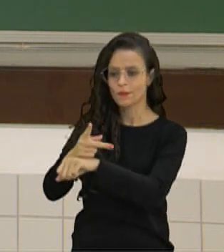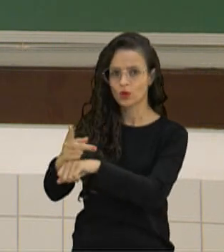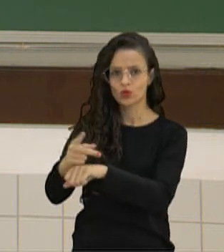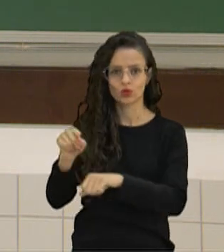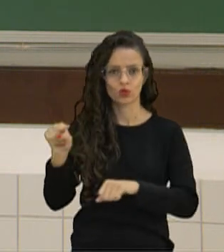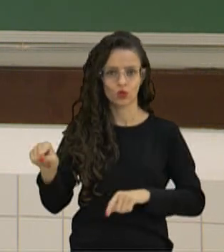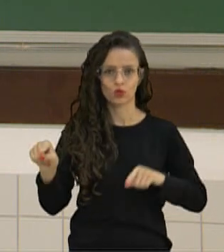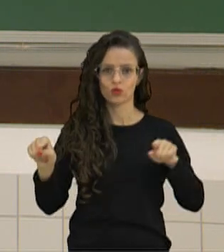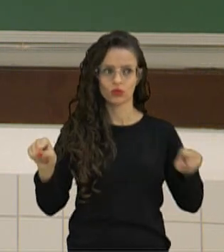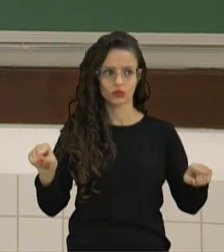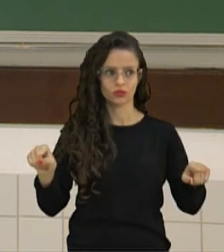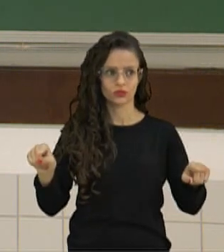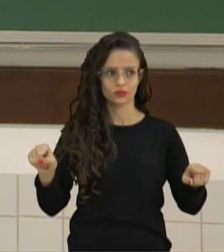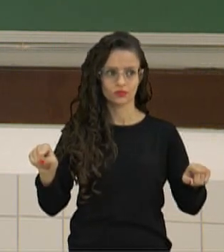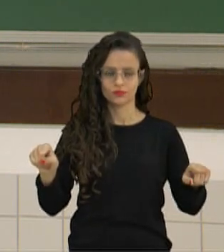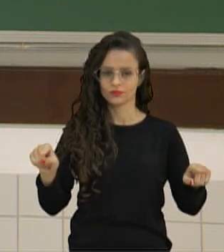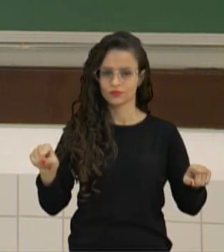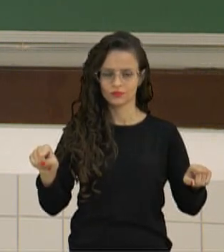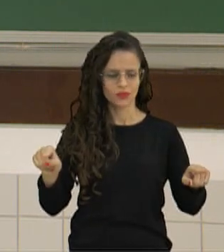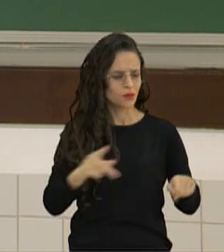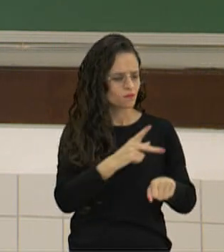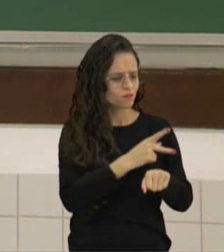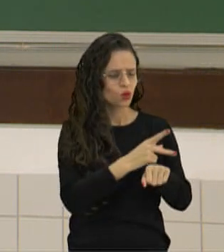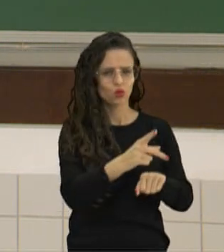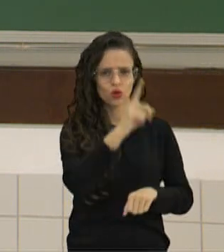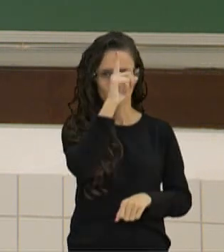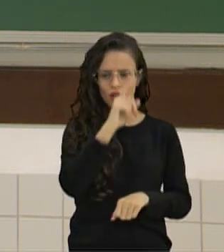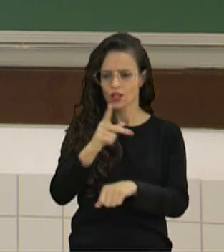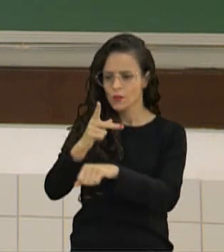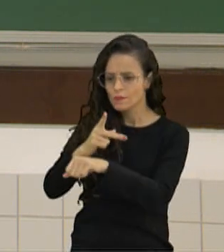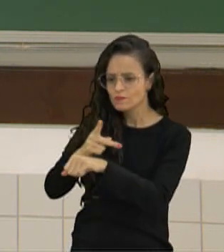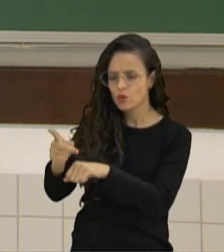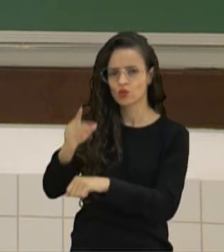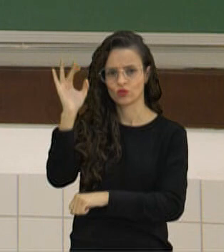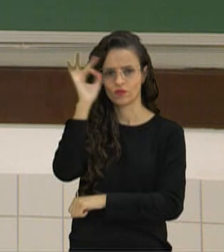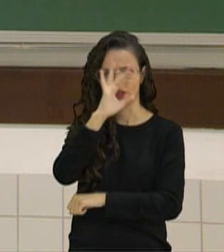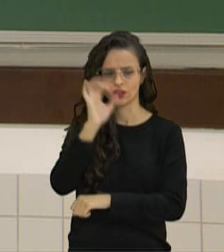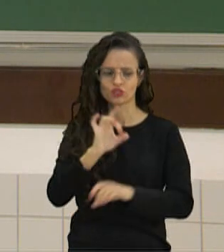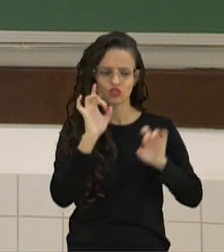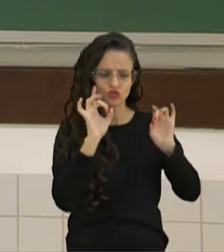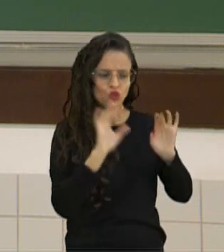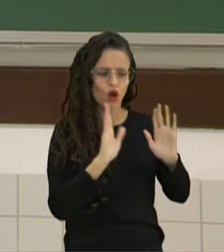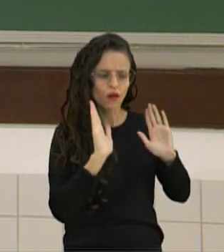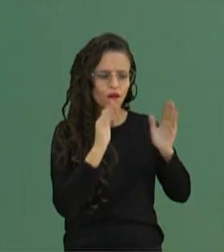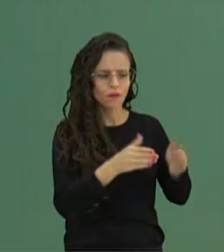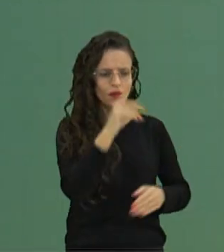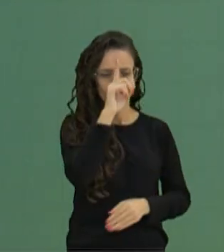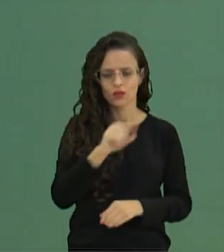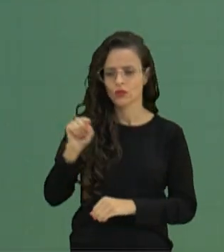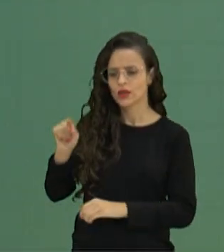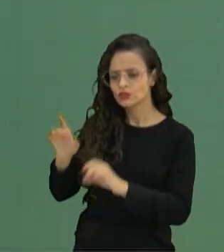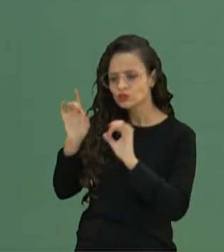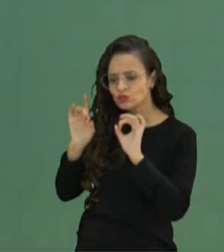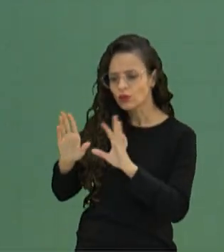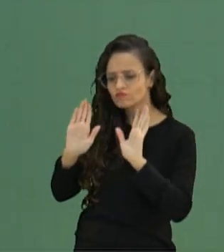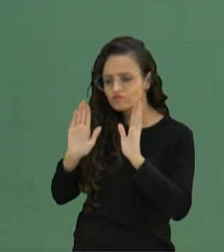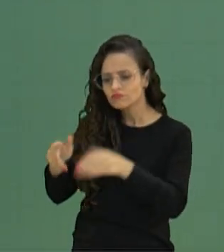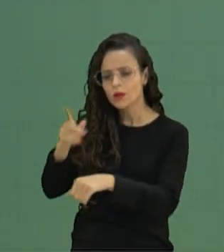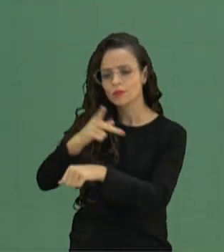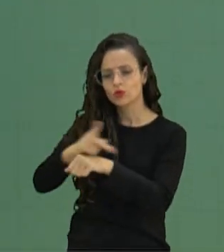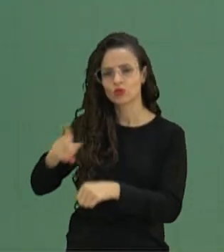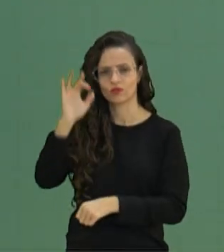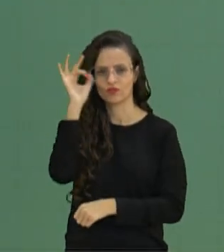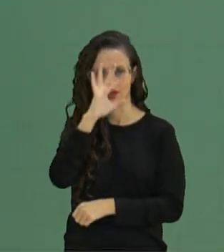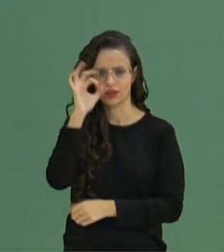ó, puro amarelo. Só produz semente amarela. Aqui eu tenho outra planta que ele chamava